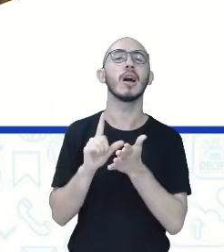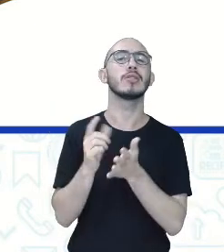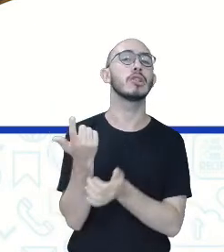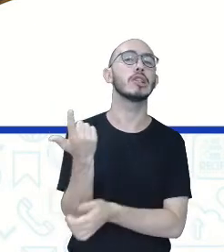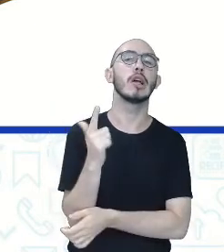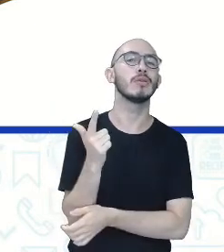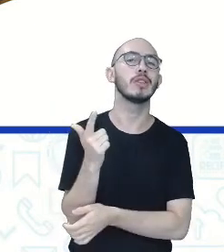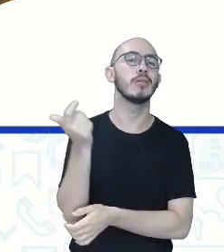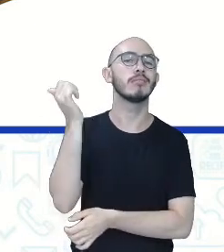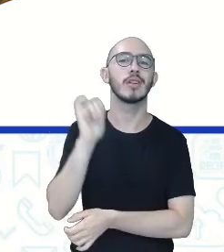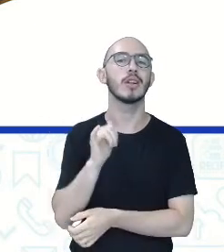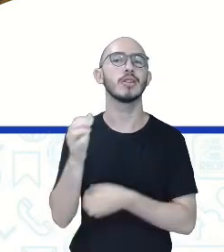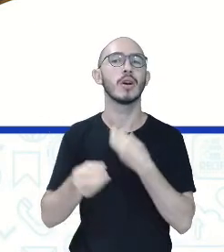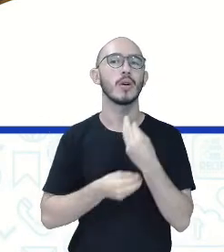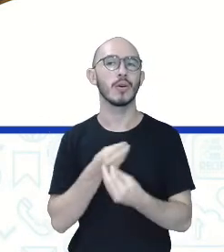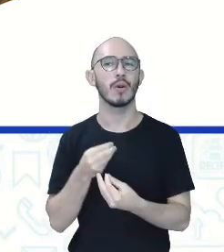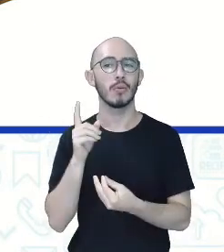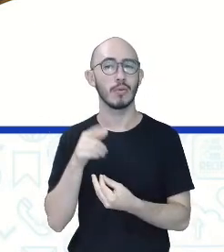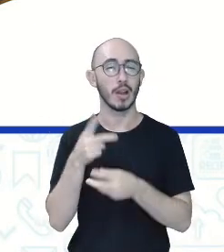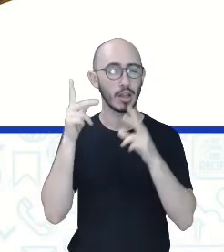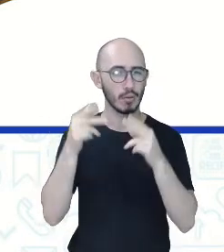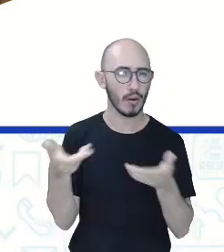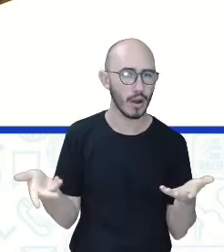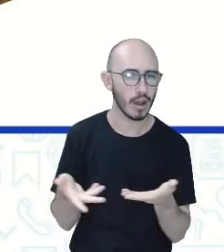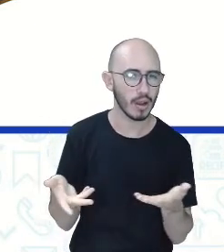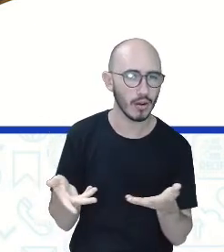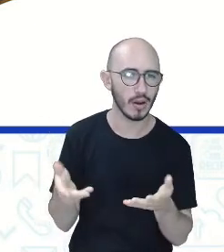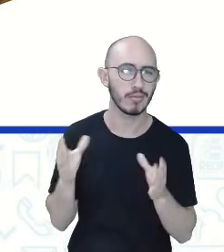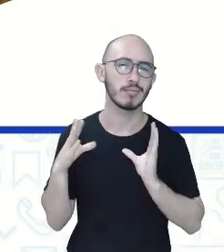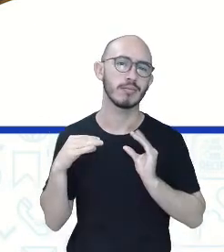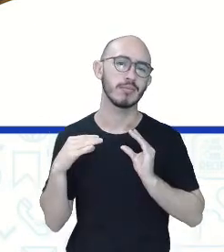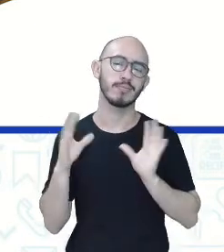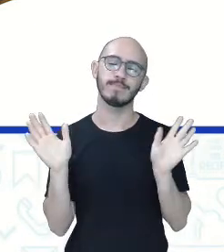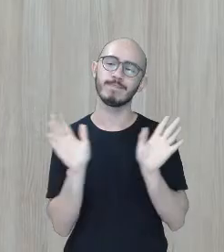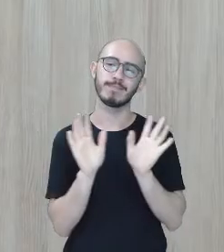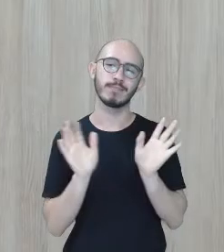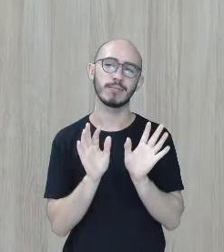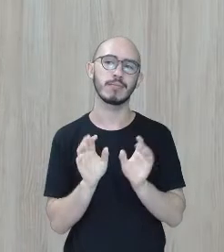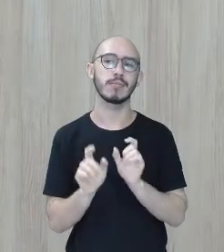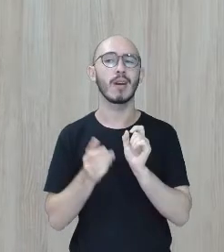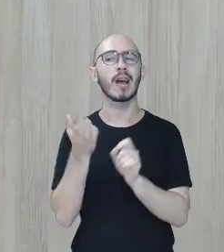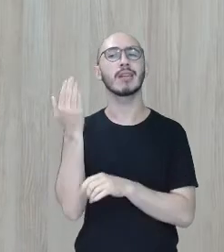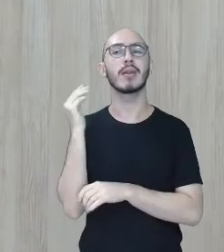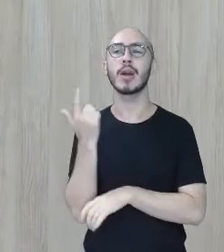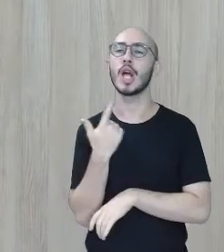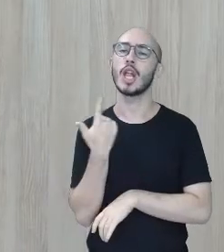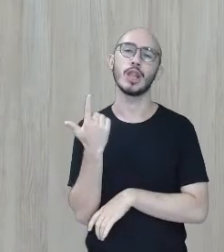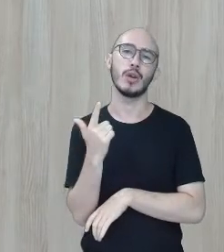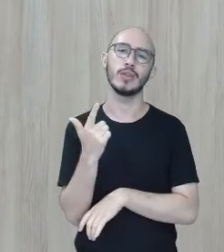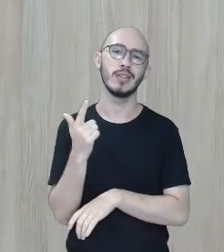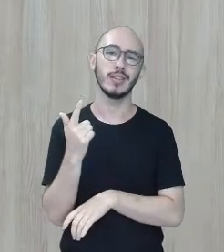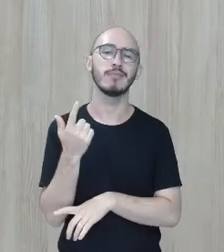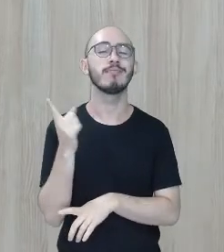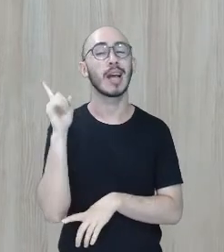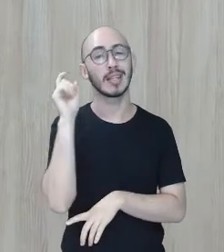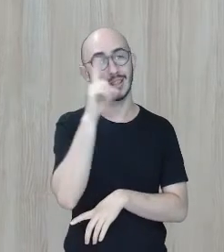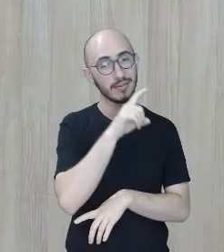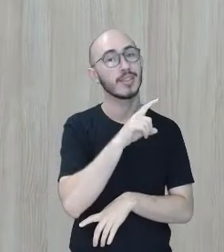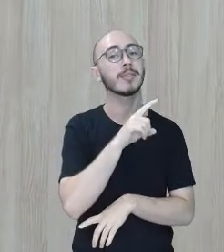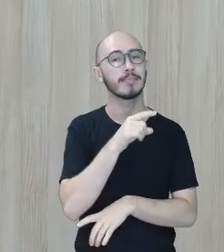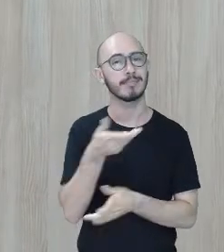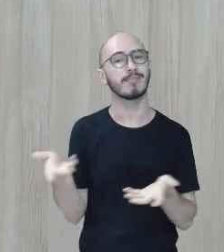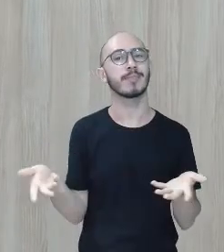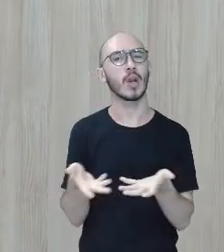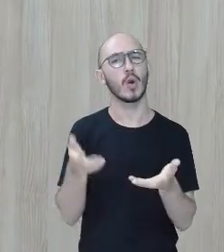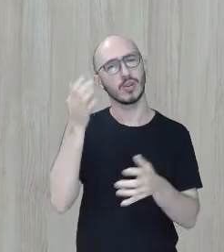eletricidade, ela não era tão cômoda como é a nossa vida hoje, pois não havia essa facilidade que nós temos